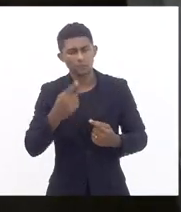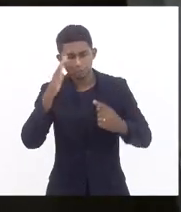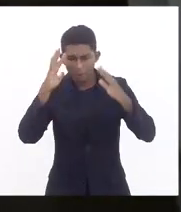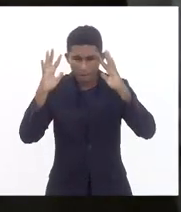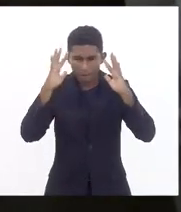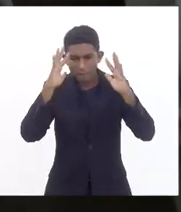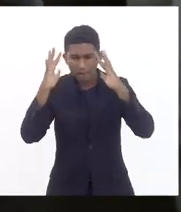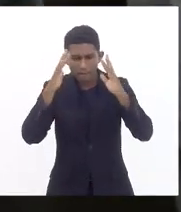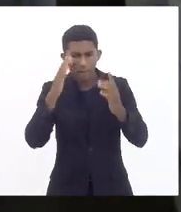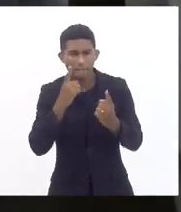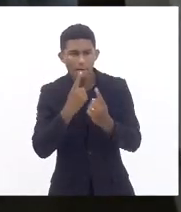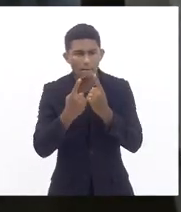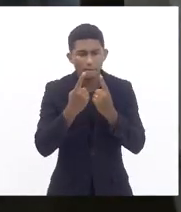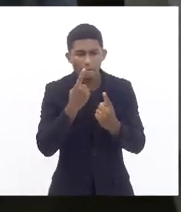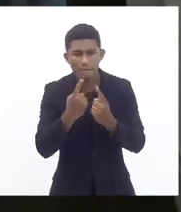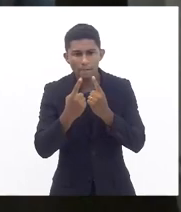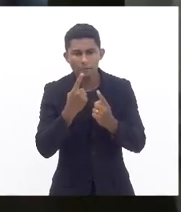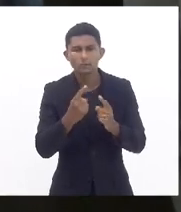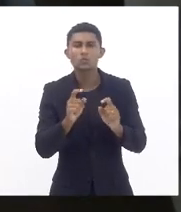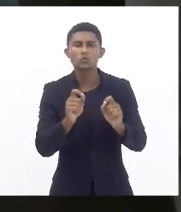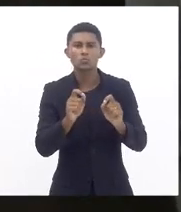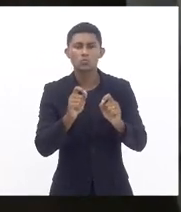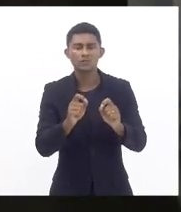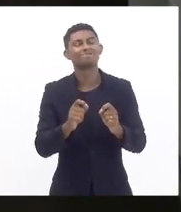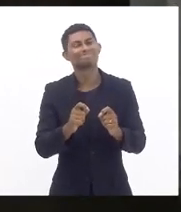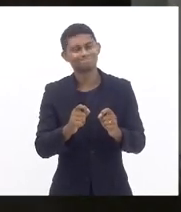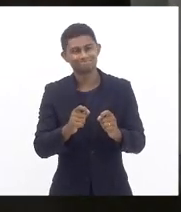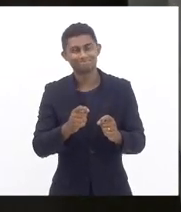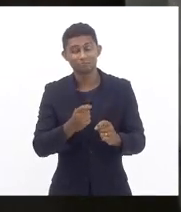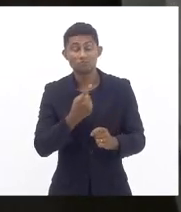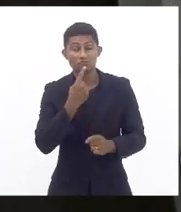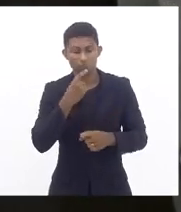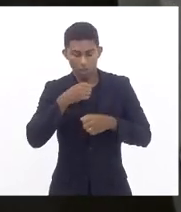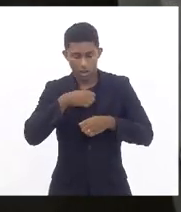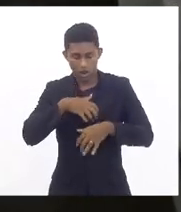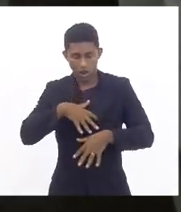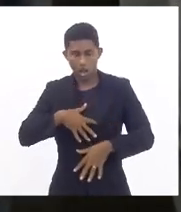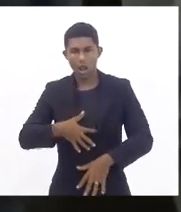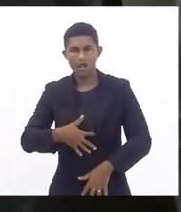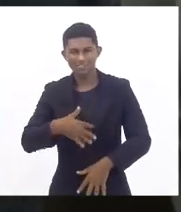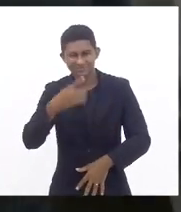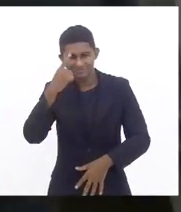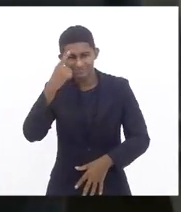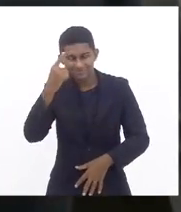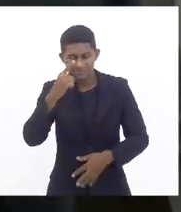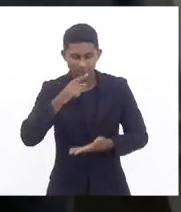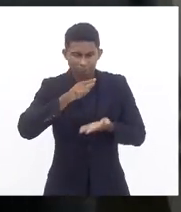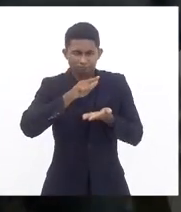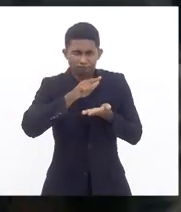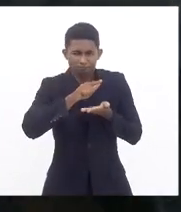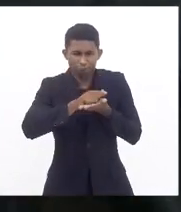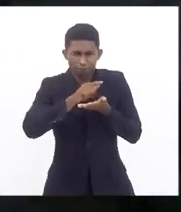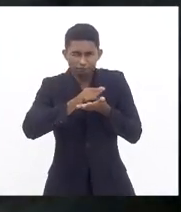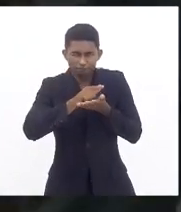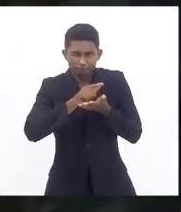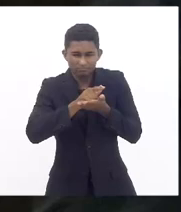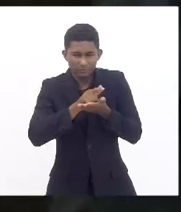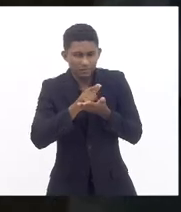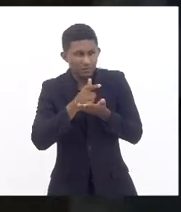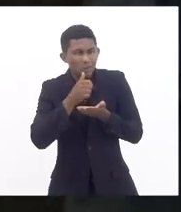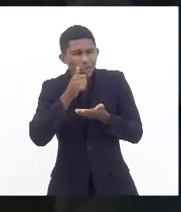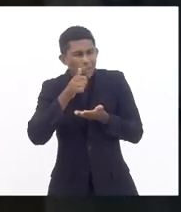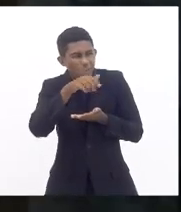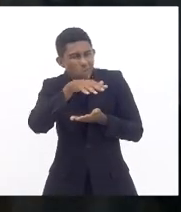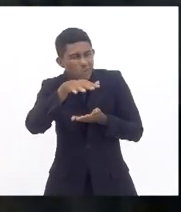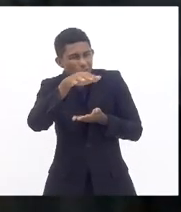da distribuição de absorvente, se tornou tão relevante que